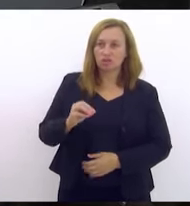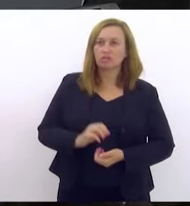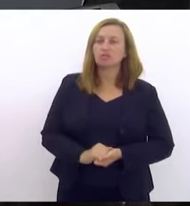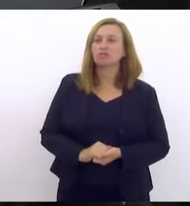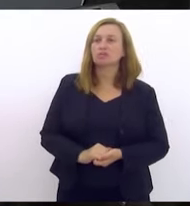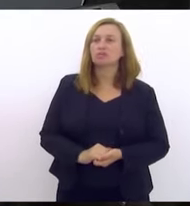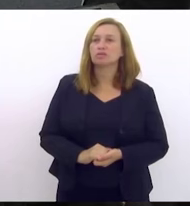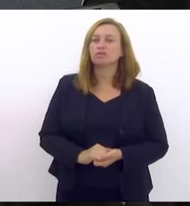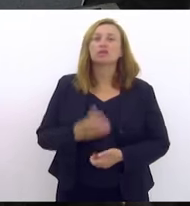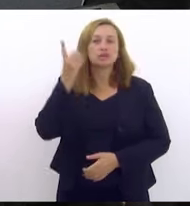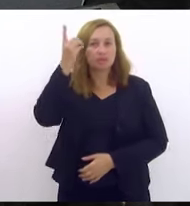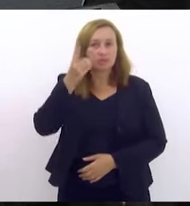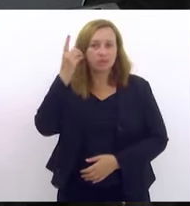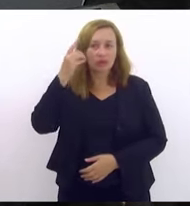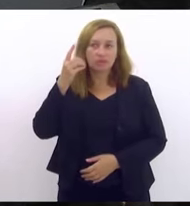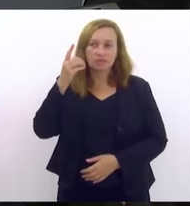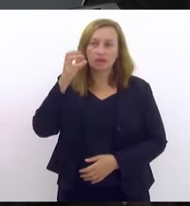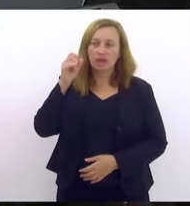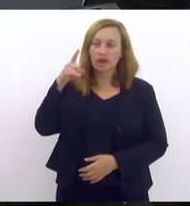deputado Carlos Macedo,